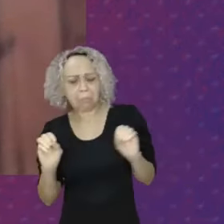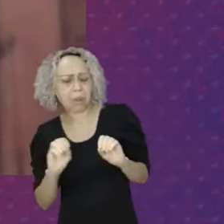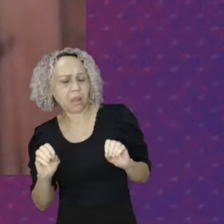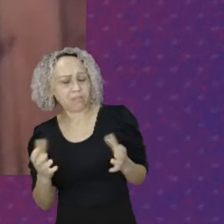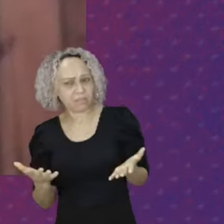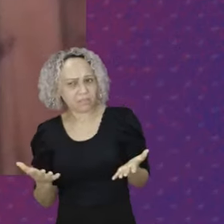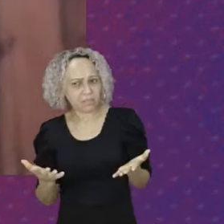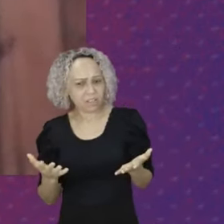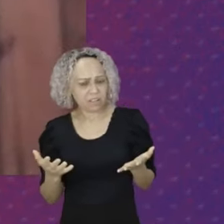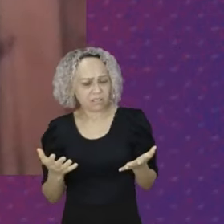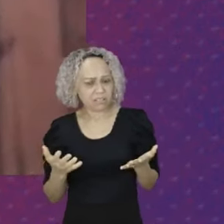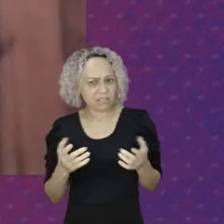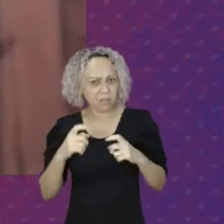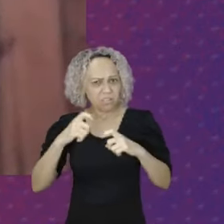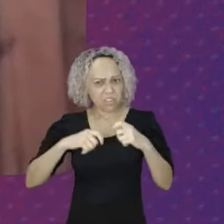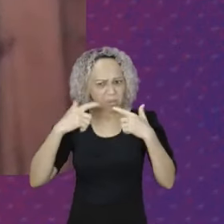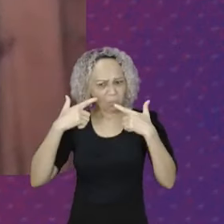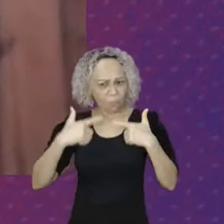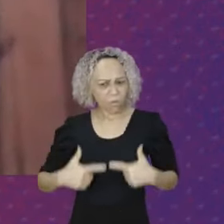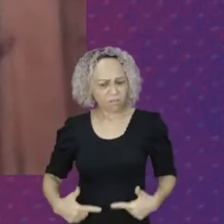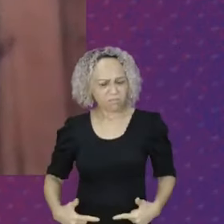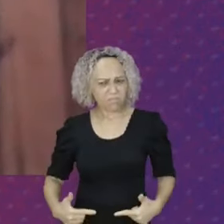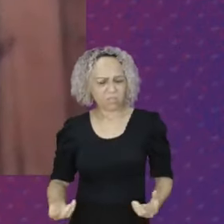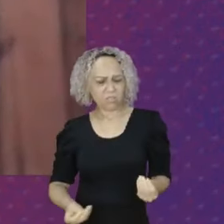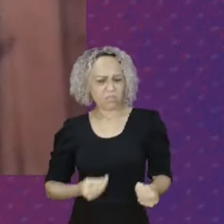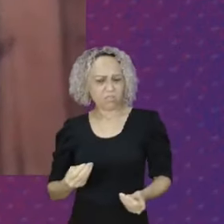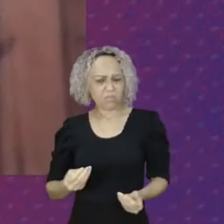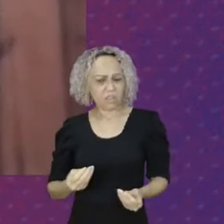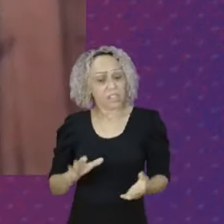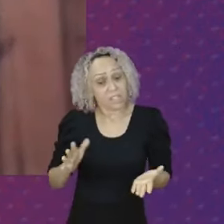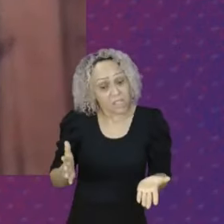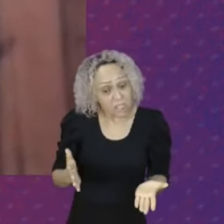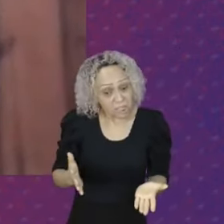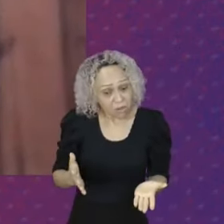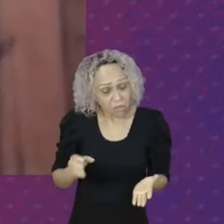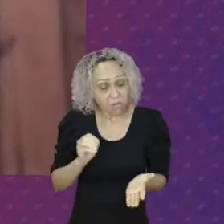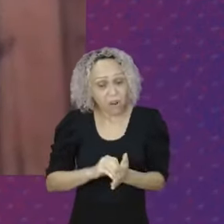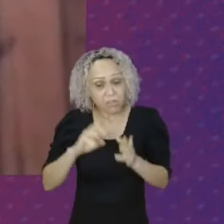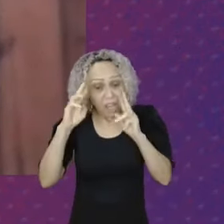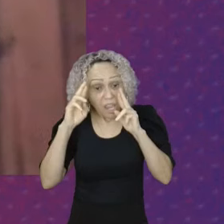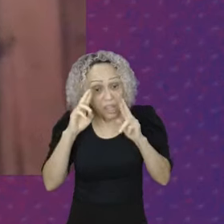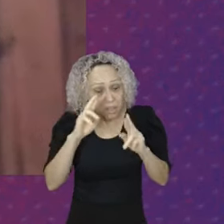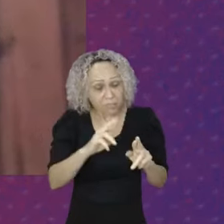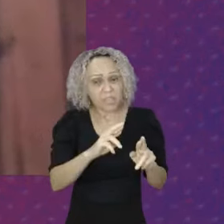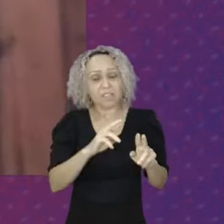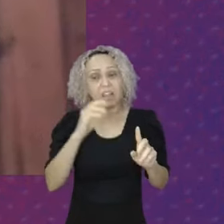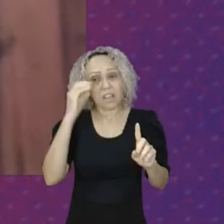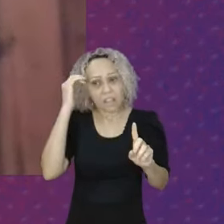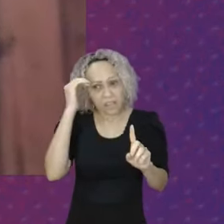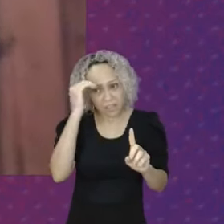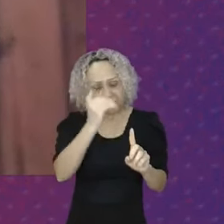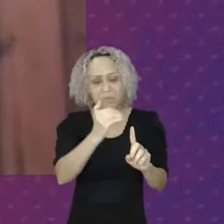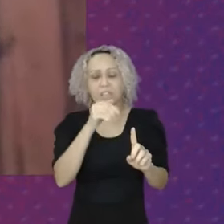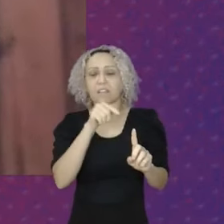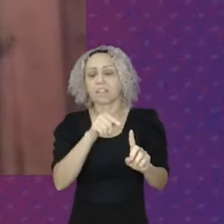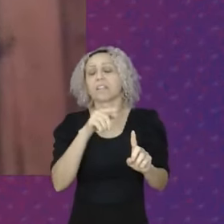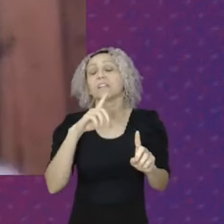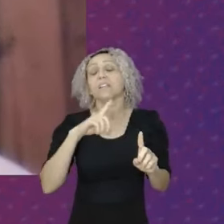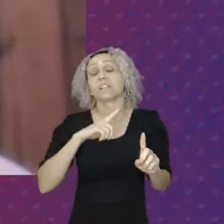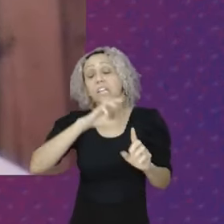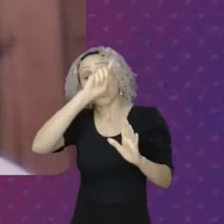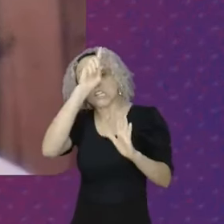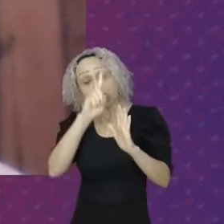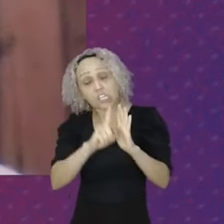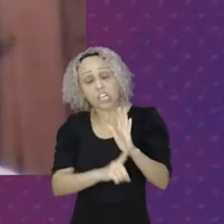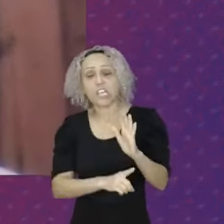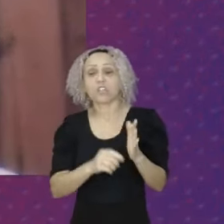fato dela ter direito à contracepção né então a gente também eu acho que o mais importante então é incluir